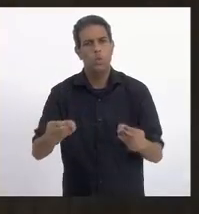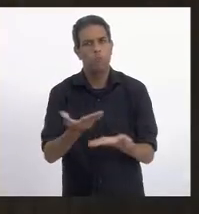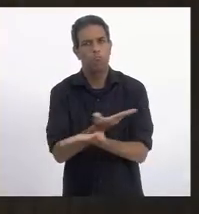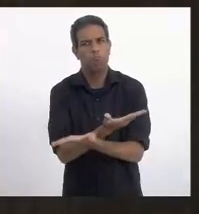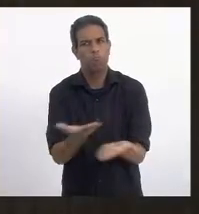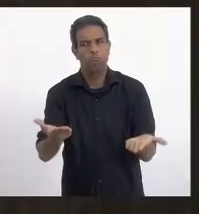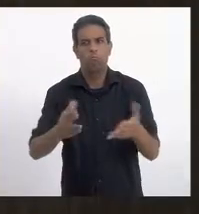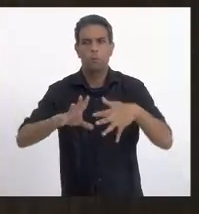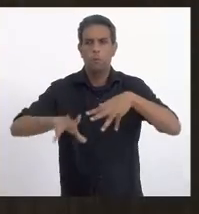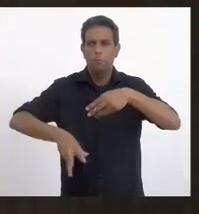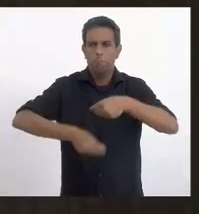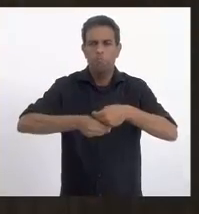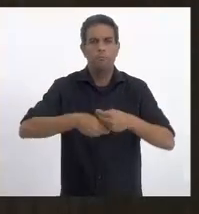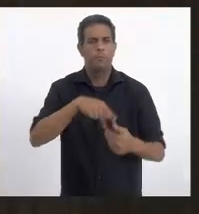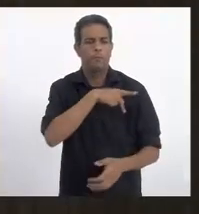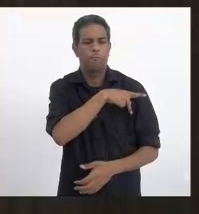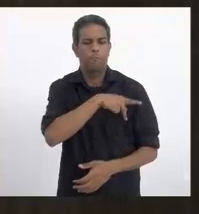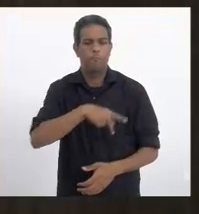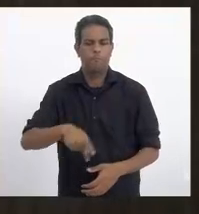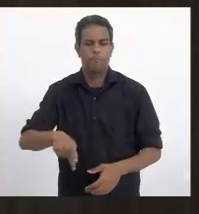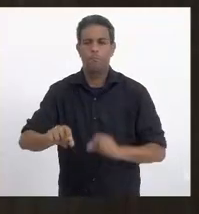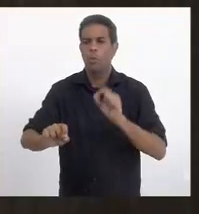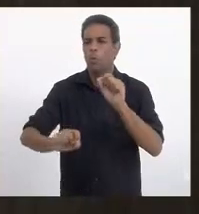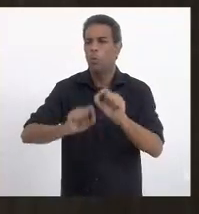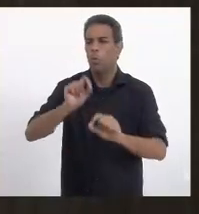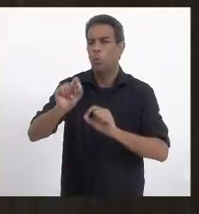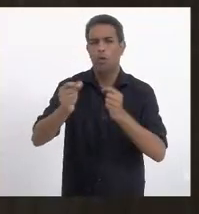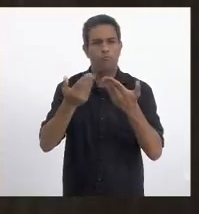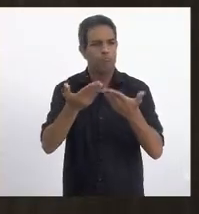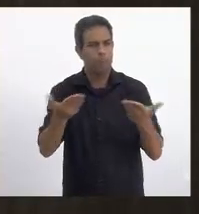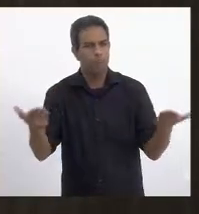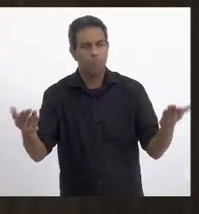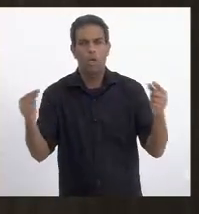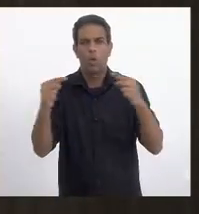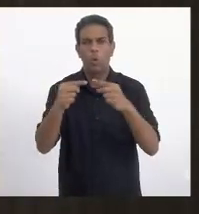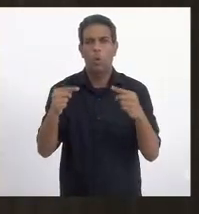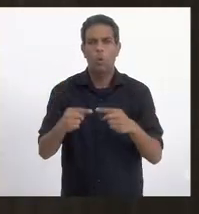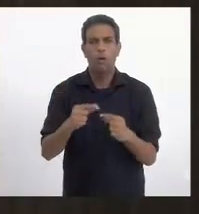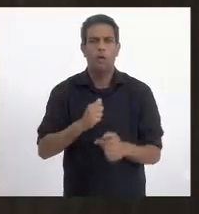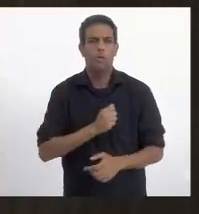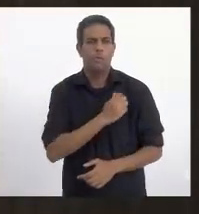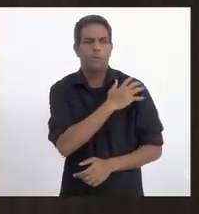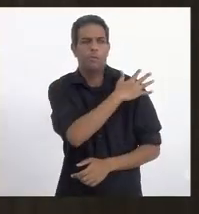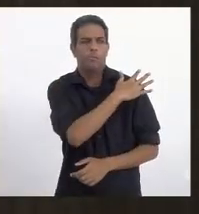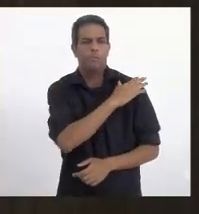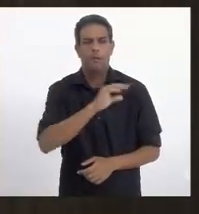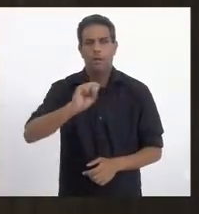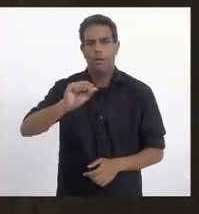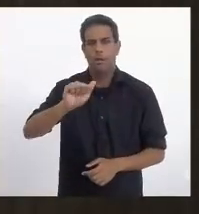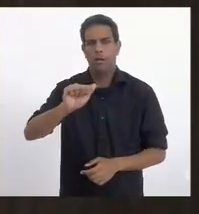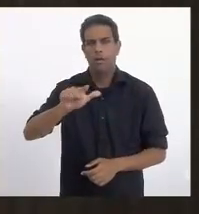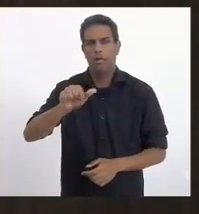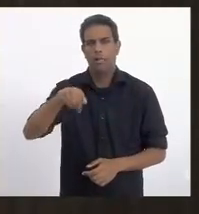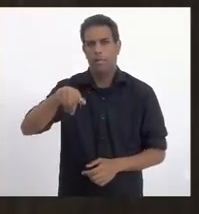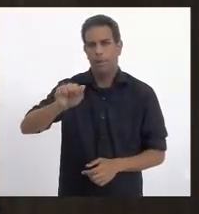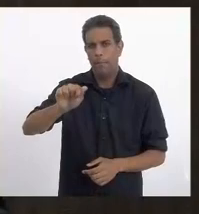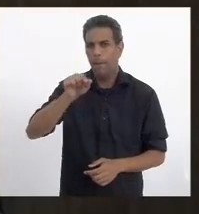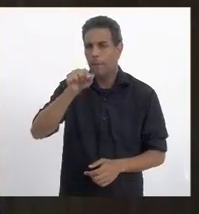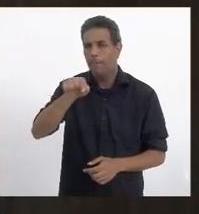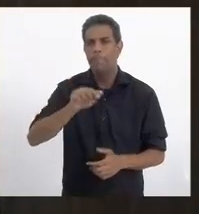comprimento o presidente dessa audiência e o Coronel Salema Deputado Rodrigo